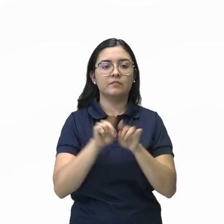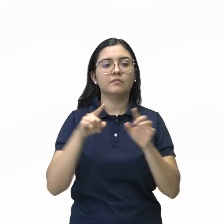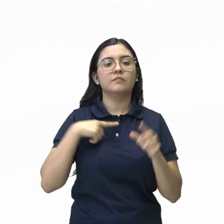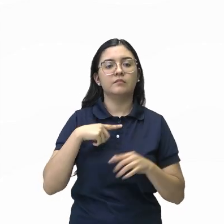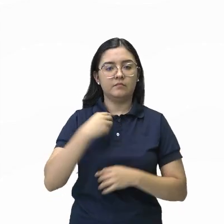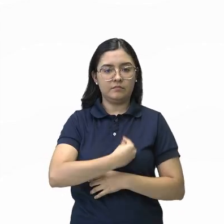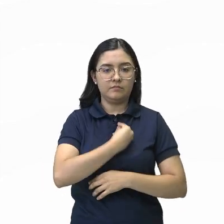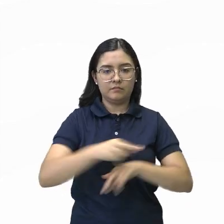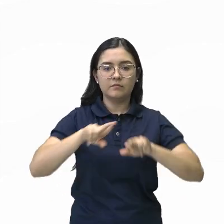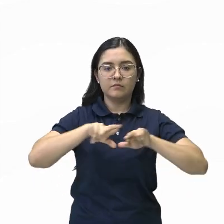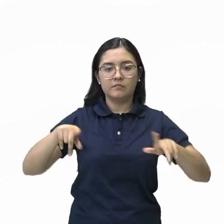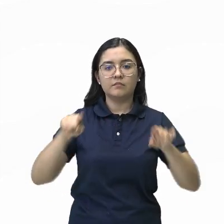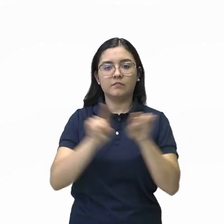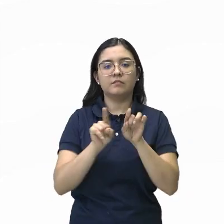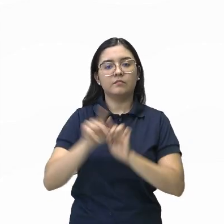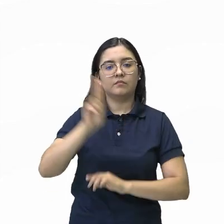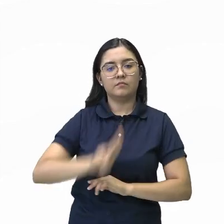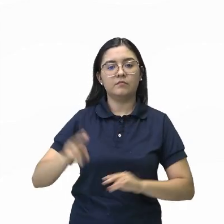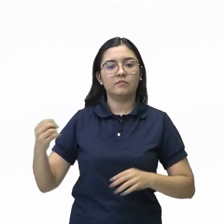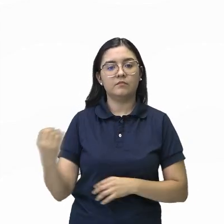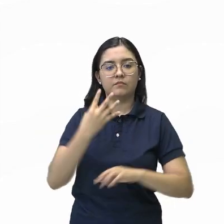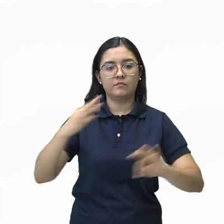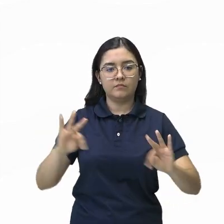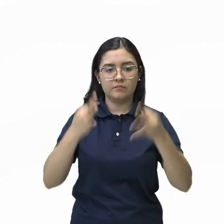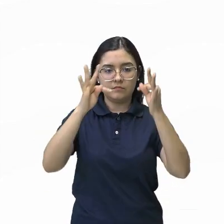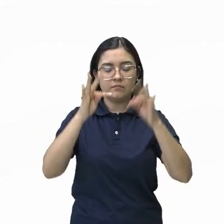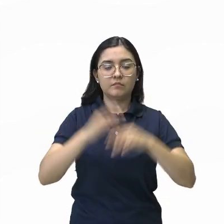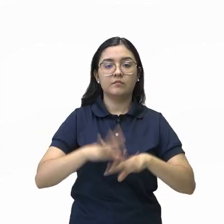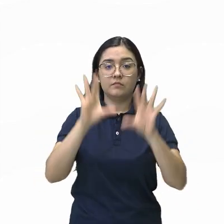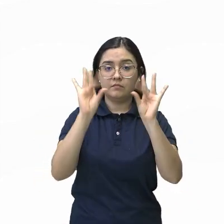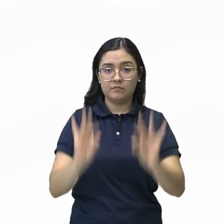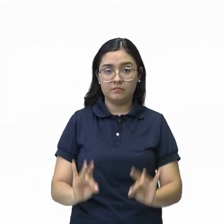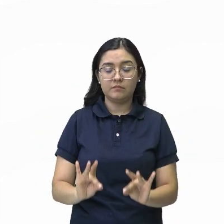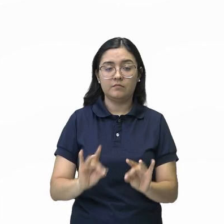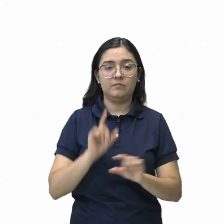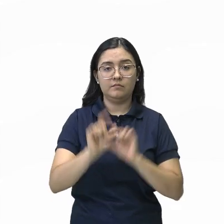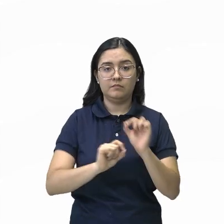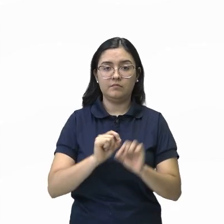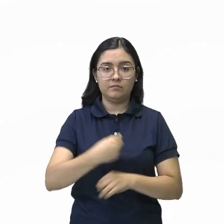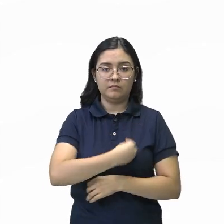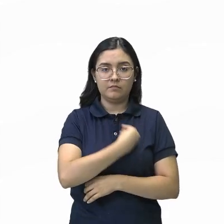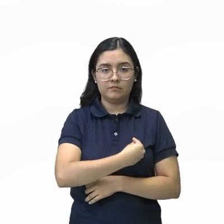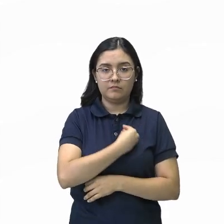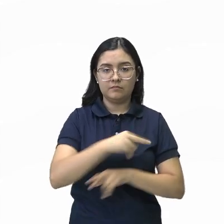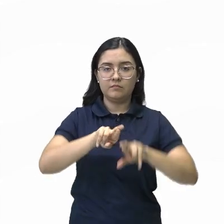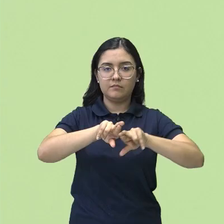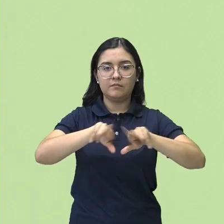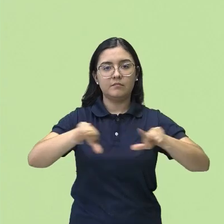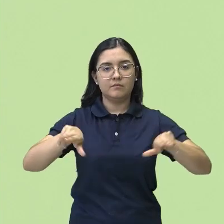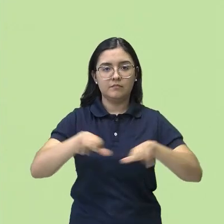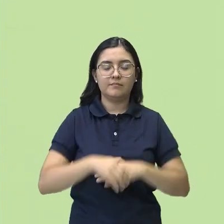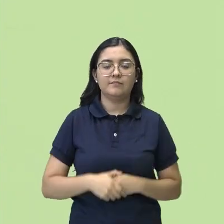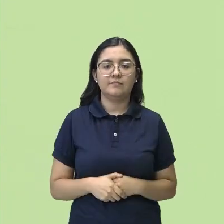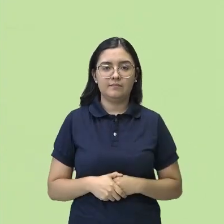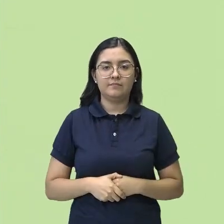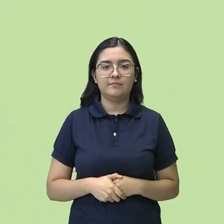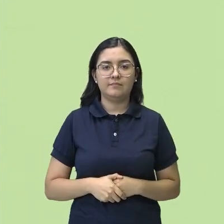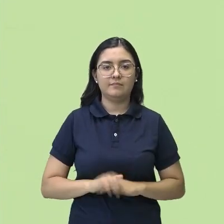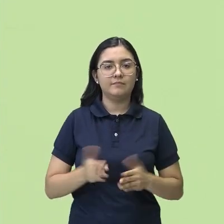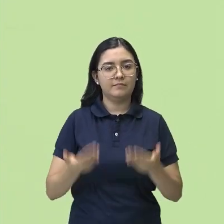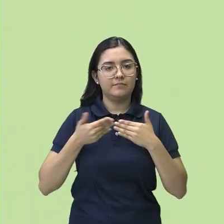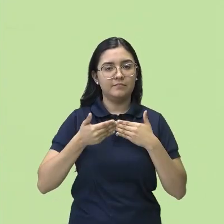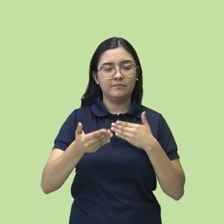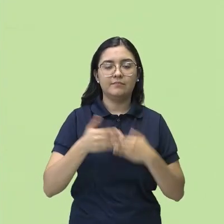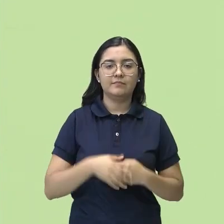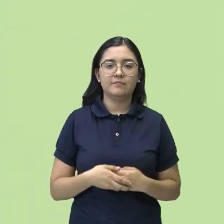preservação da biodiversidade, uso de novas tecnologias. E no detalhamento, biodiversidade. Então, vamos à